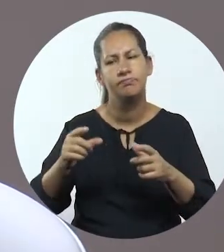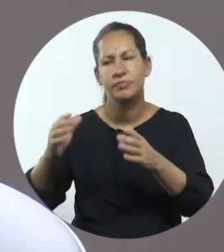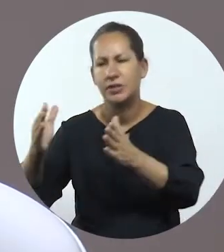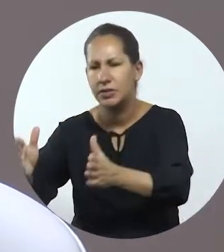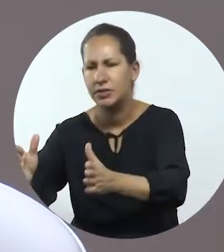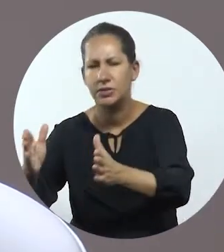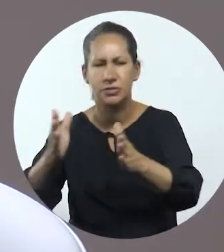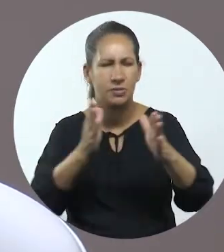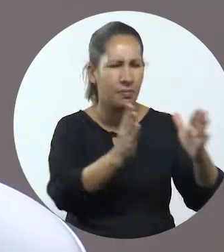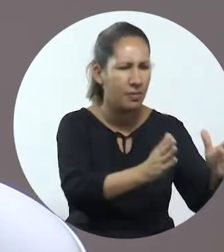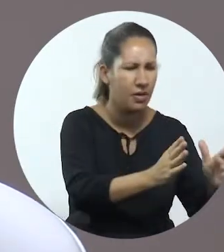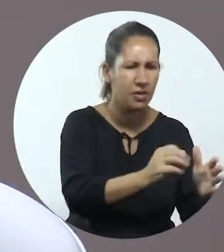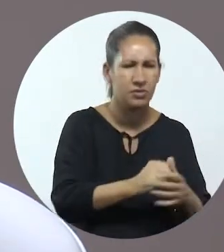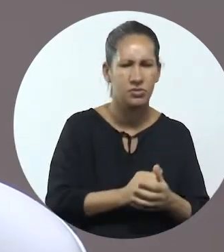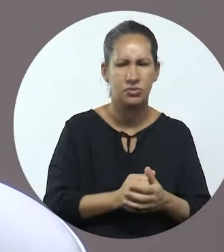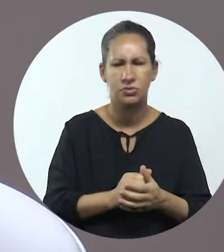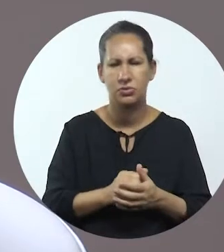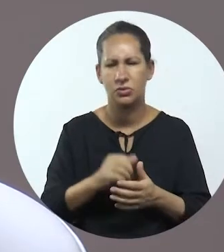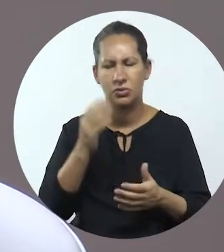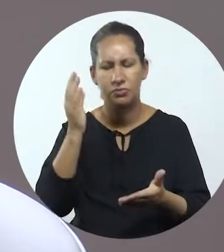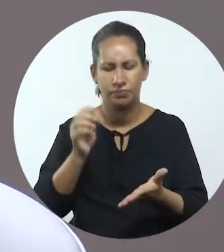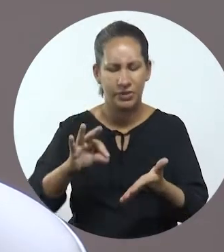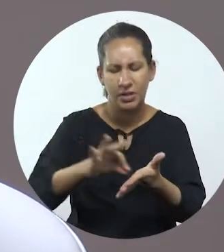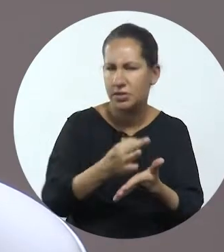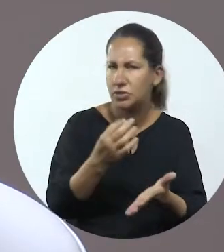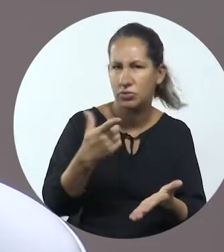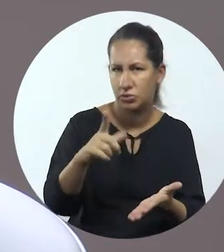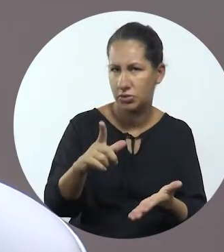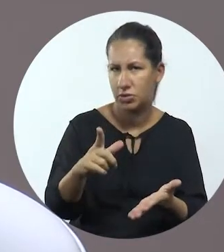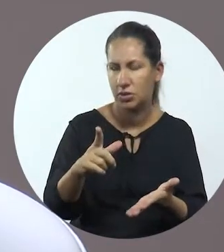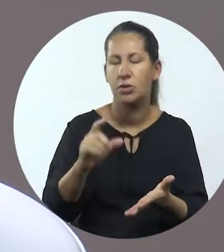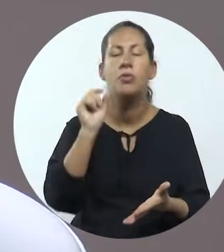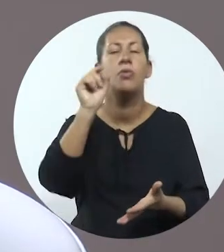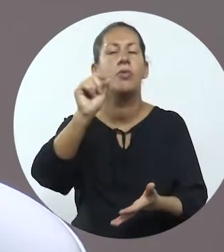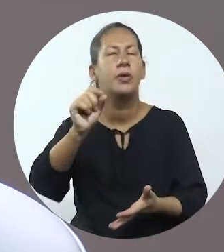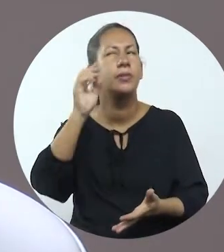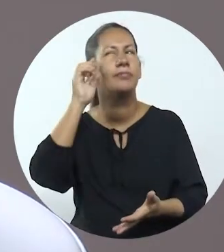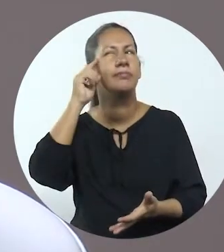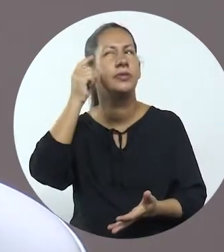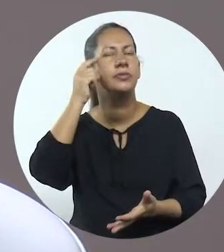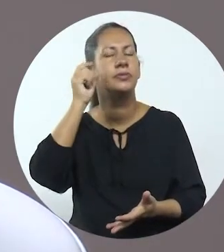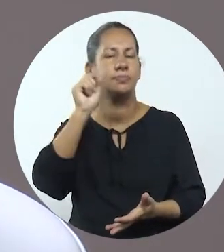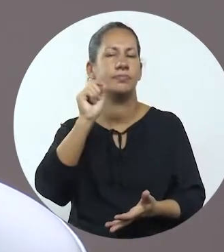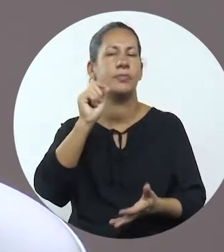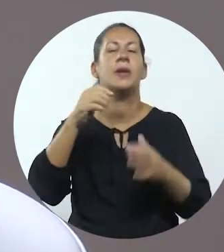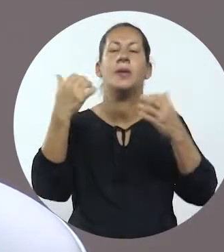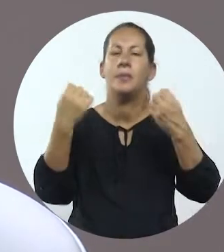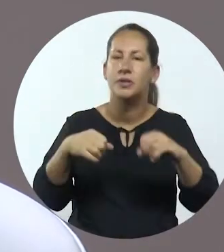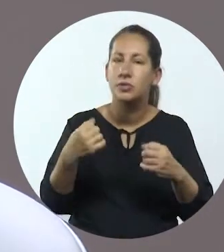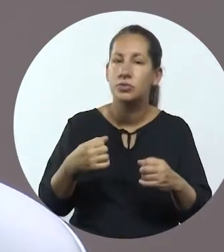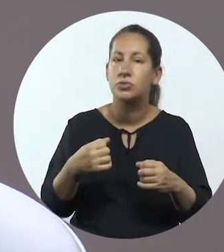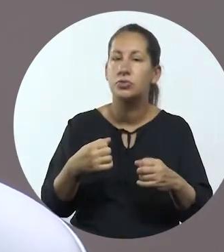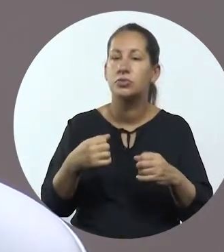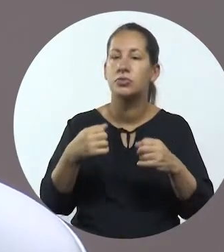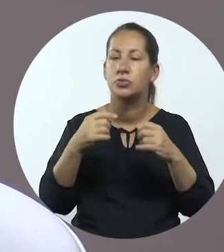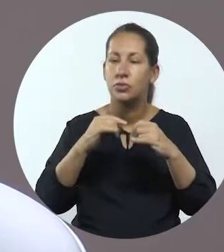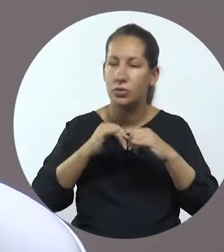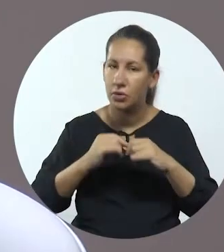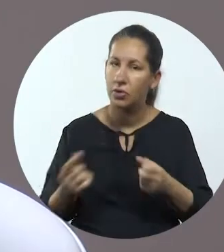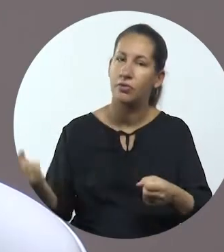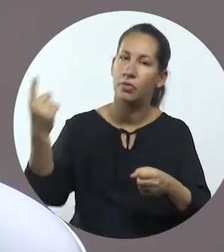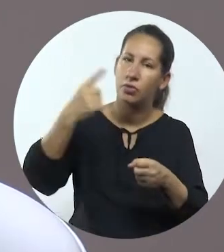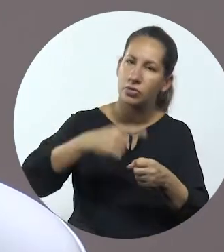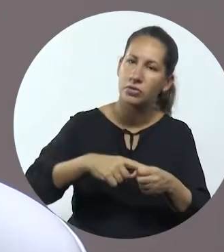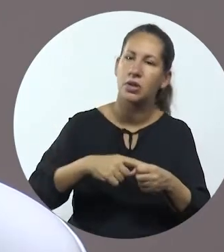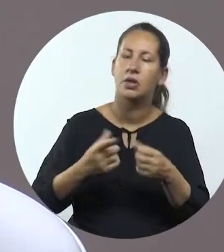eram percebidos nem registrados pelo próprio TSE. O que a gente imaginou? Nós precisamos contar com esses trabalhos, e eles